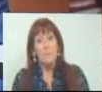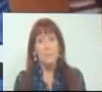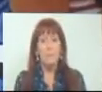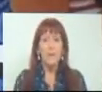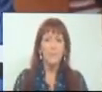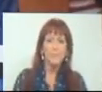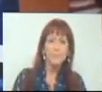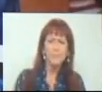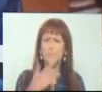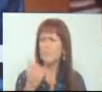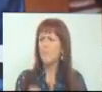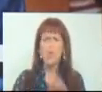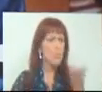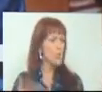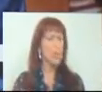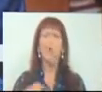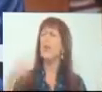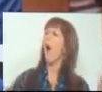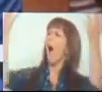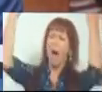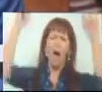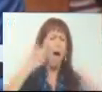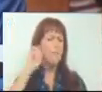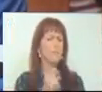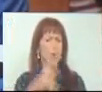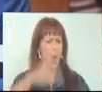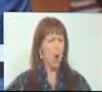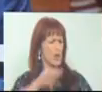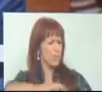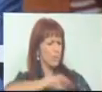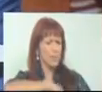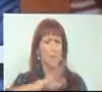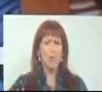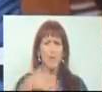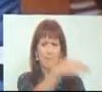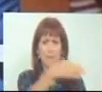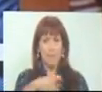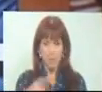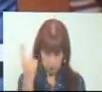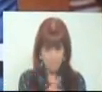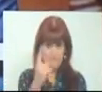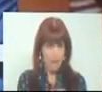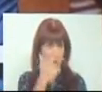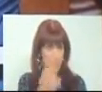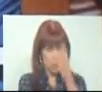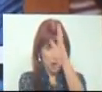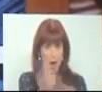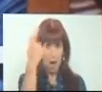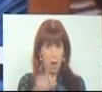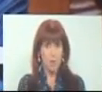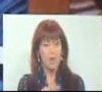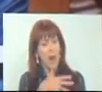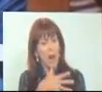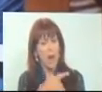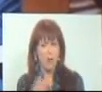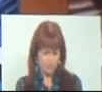Aliás, muitos do que hoje exclamam pelos cortes dos encargos com as PPPs são os mesmos que criaram e